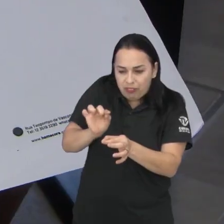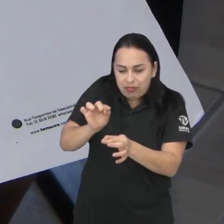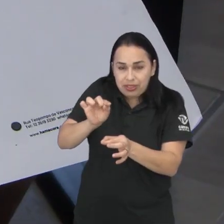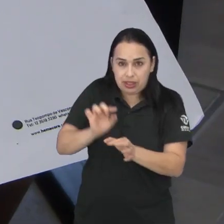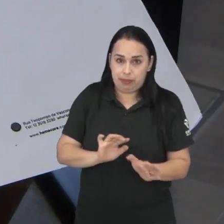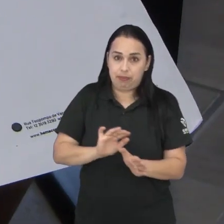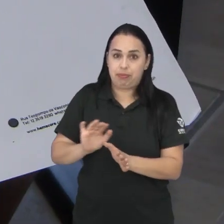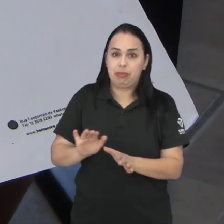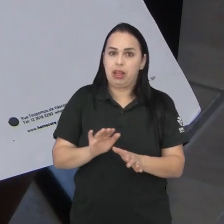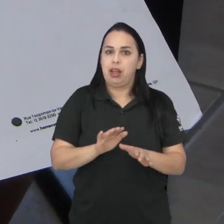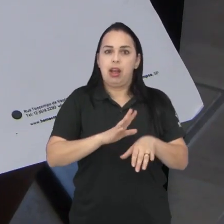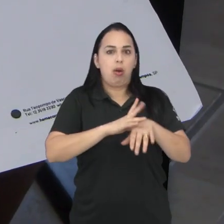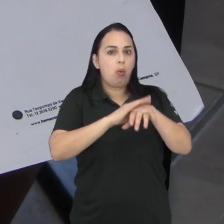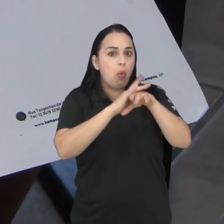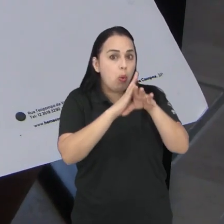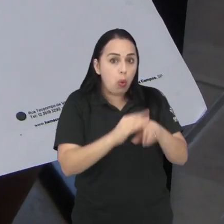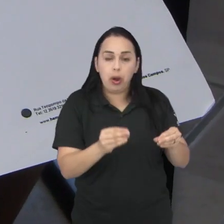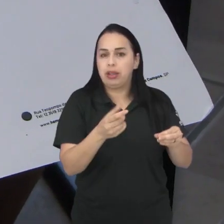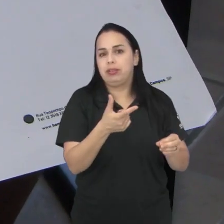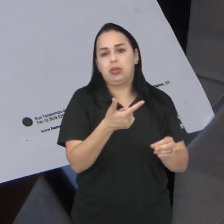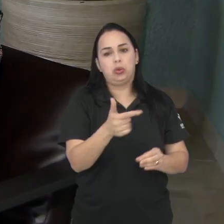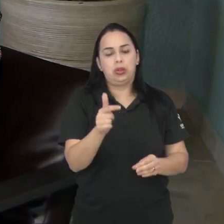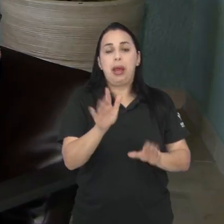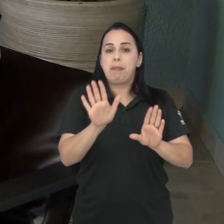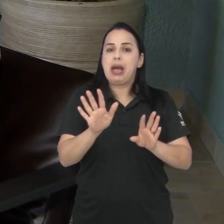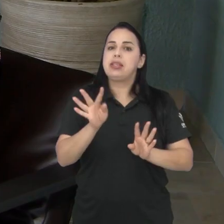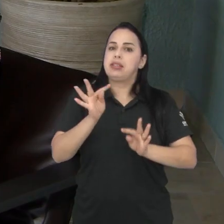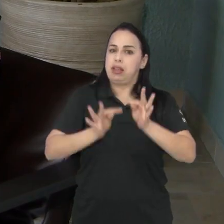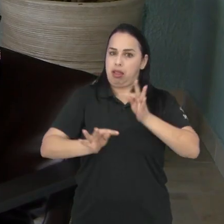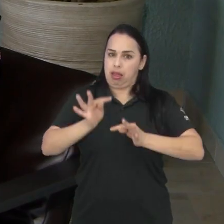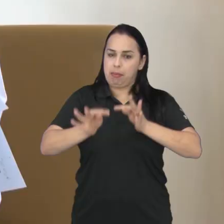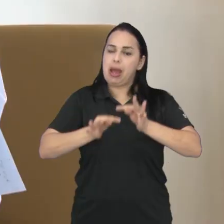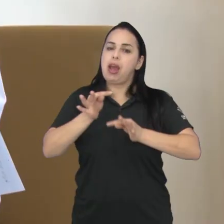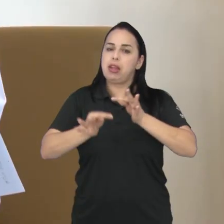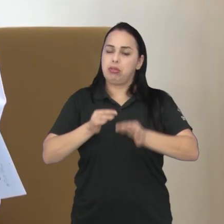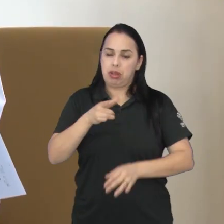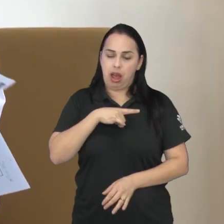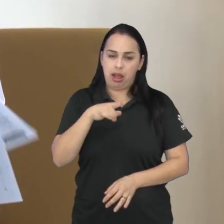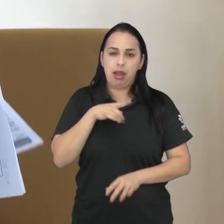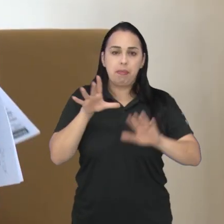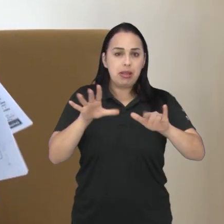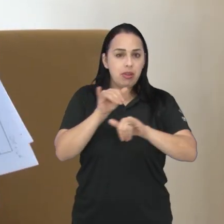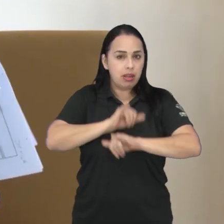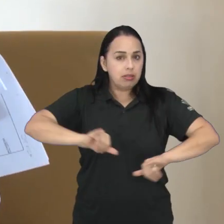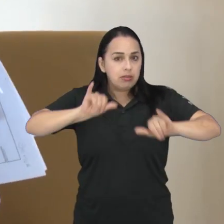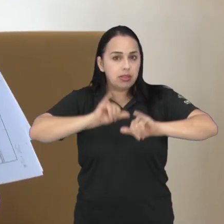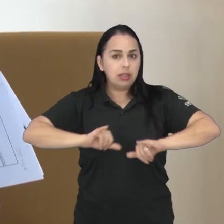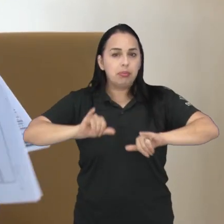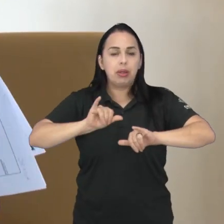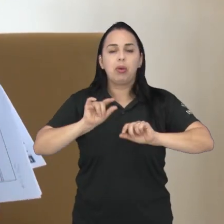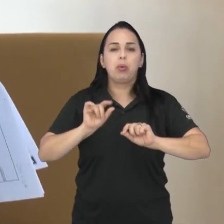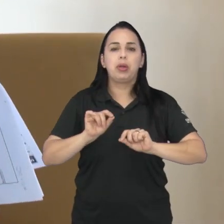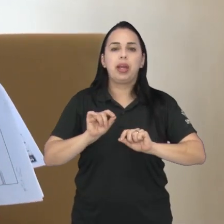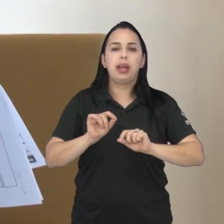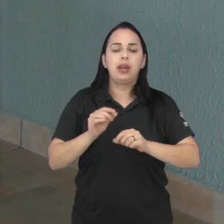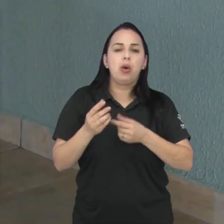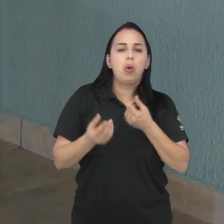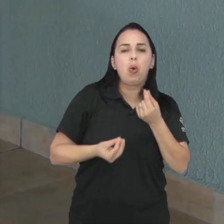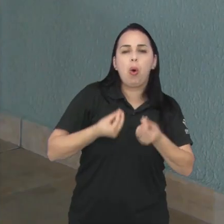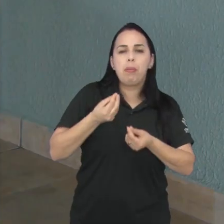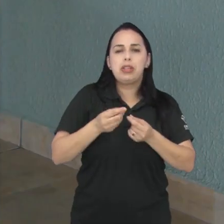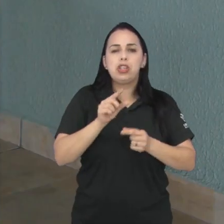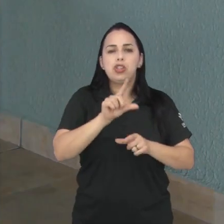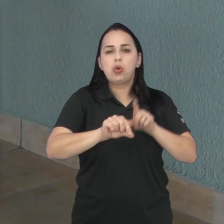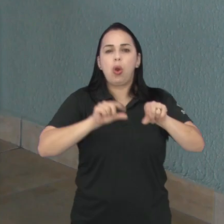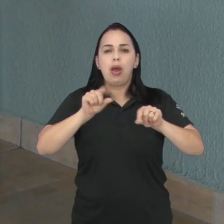a doença não tem cura mas tem tratamento como no caso da Rita no entanto Vale reforçar que a escolha do método